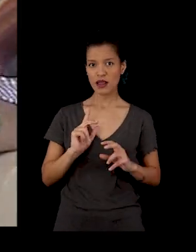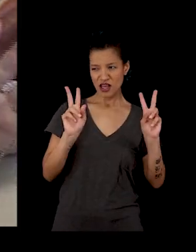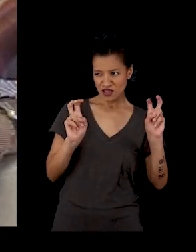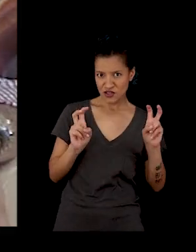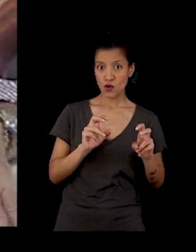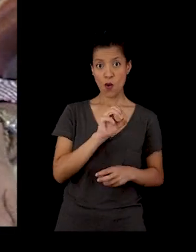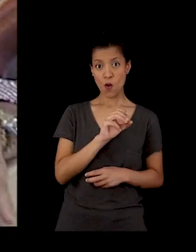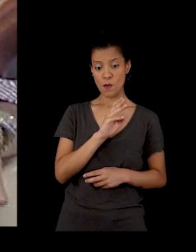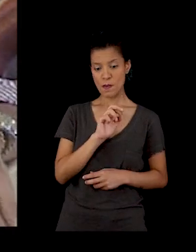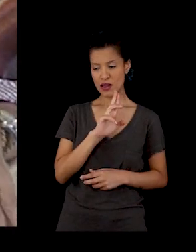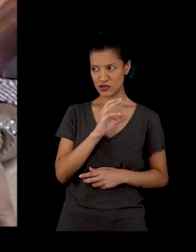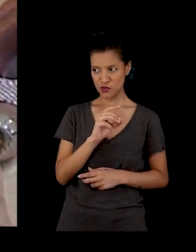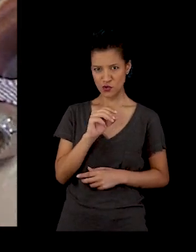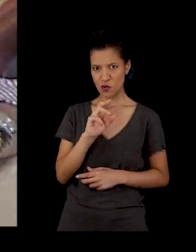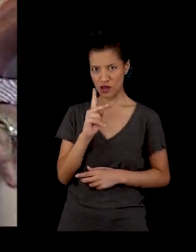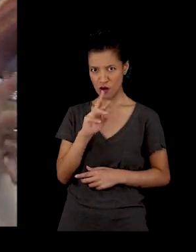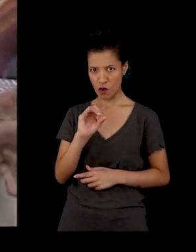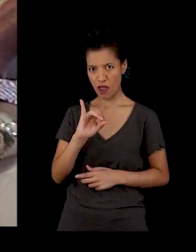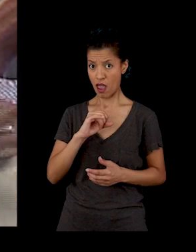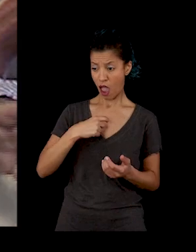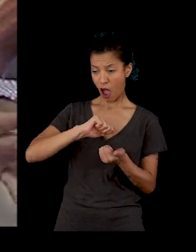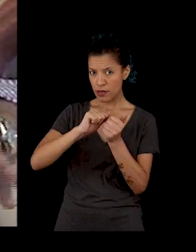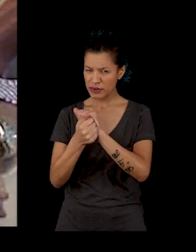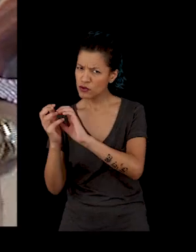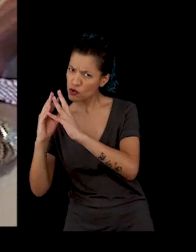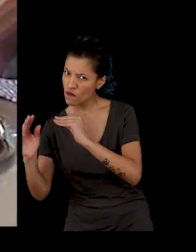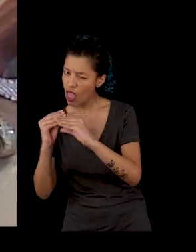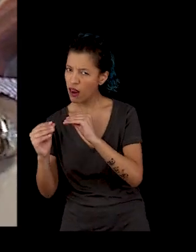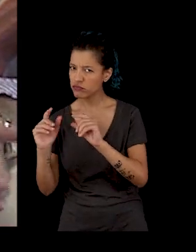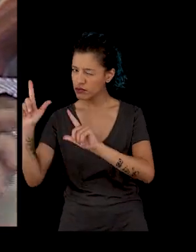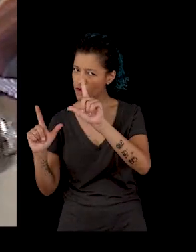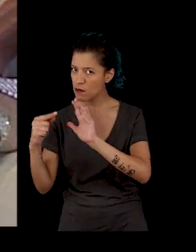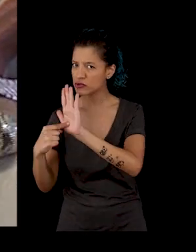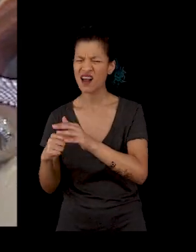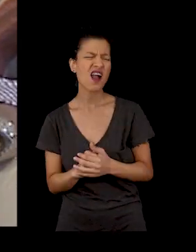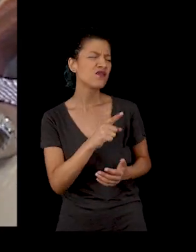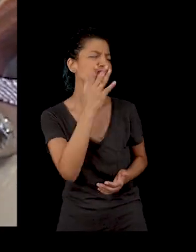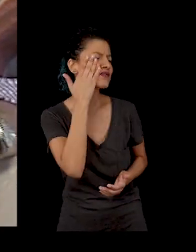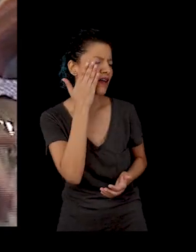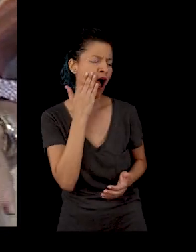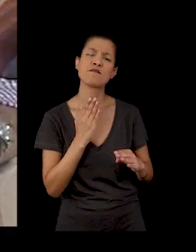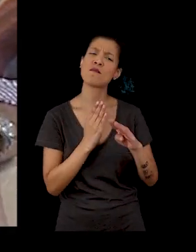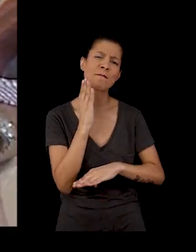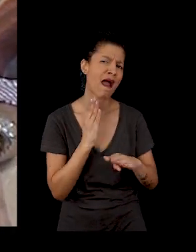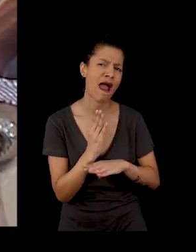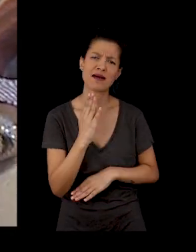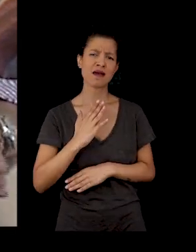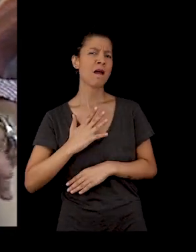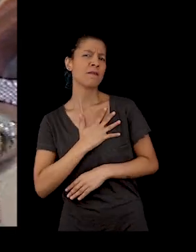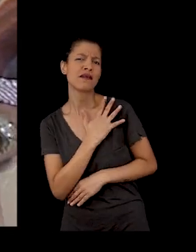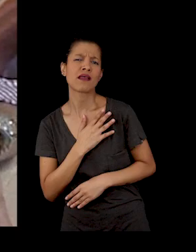Herói para a televisão, para a novela. Ele disse, ah, mas isso não passa, você sabe, os milicos disseram que, juraram que isso